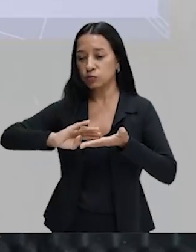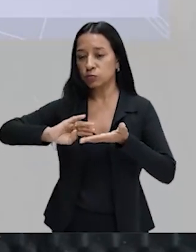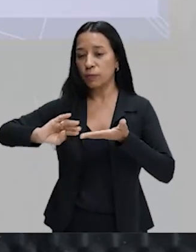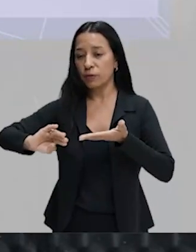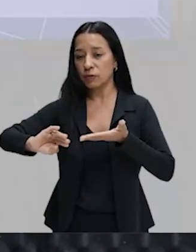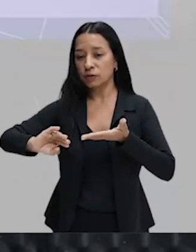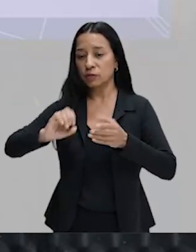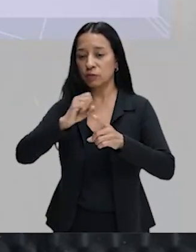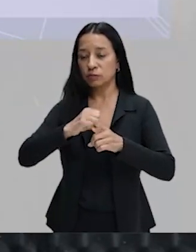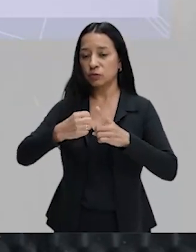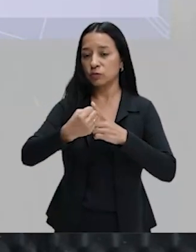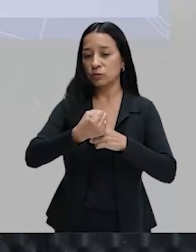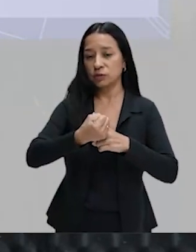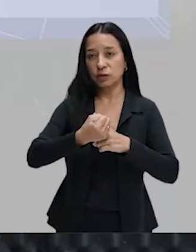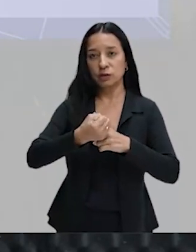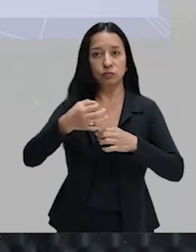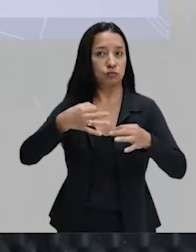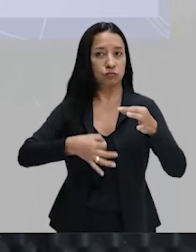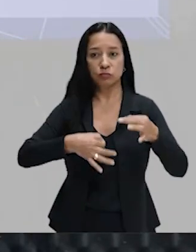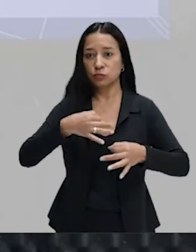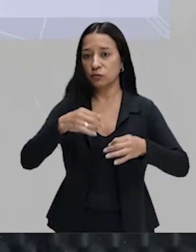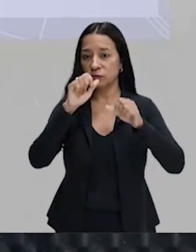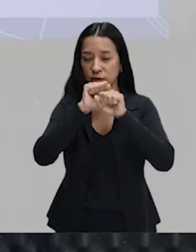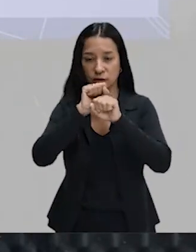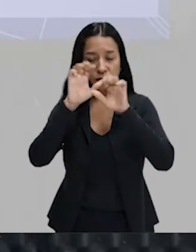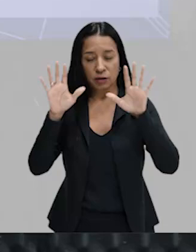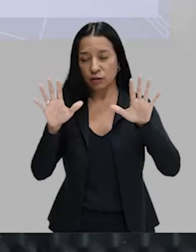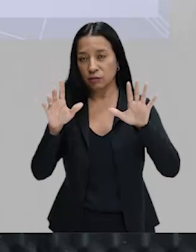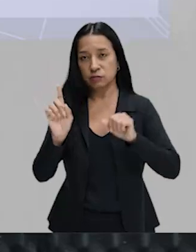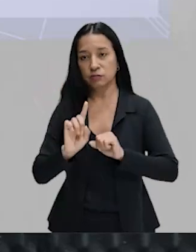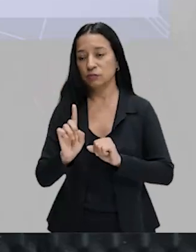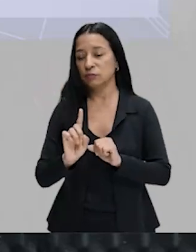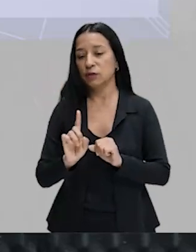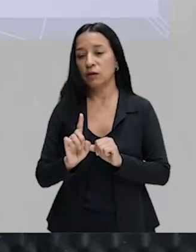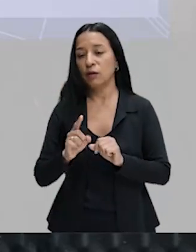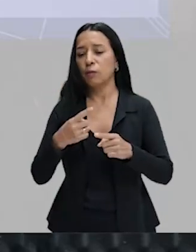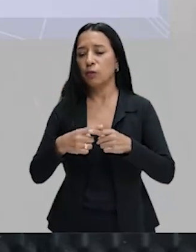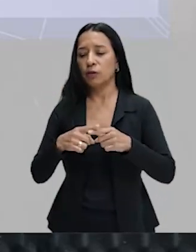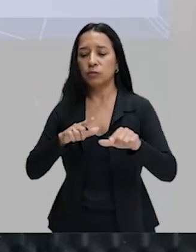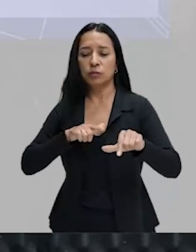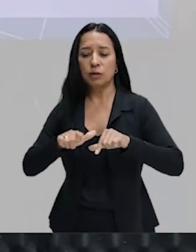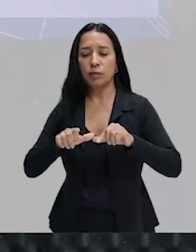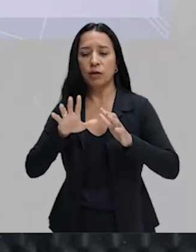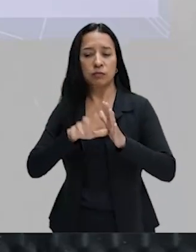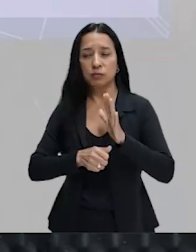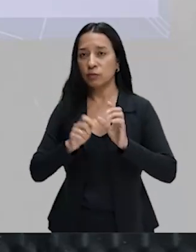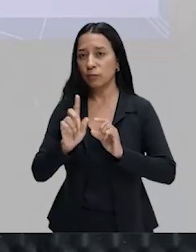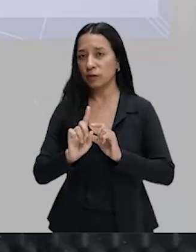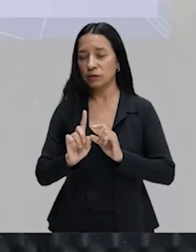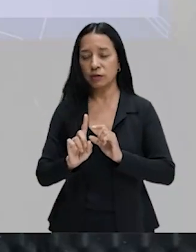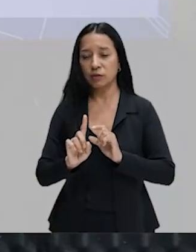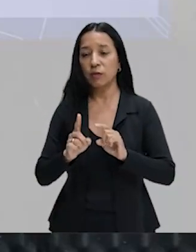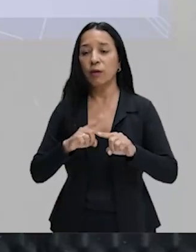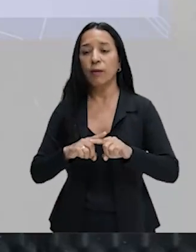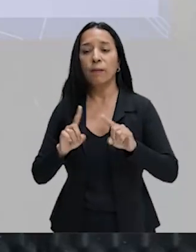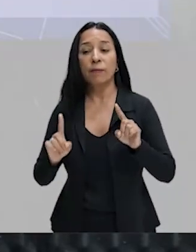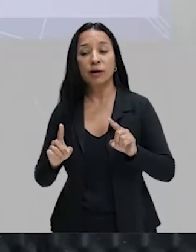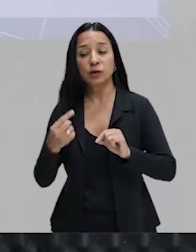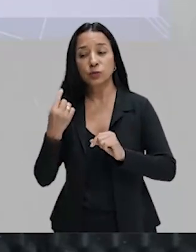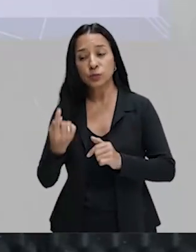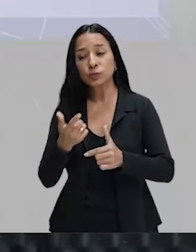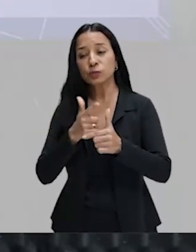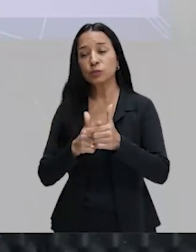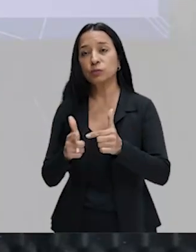não justifica, claro. Nós não podemos dizer que porque eu não trabalho eu vou roubar, isso não justifica. Mas é uma